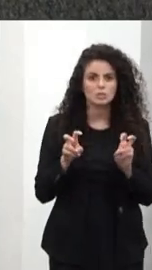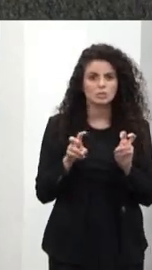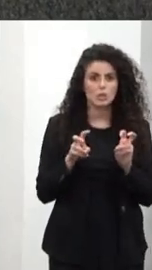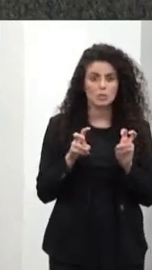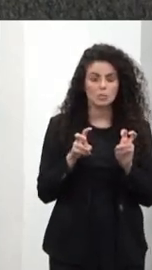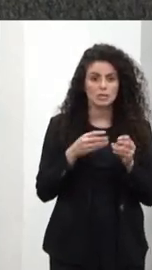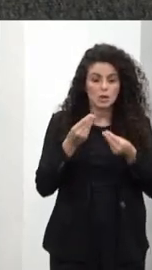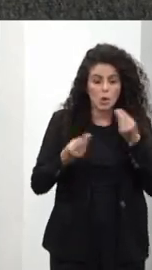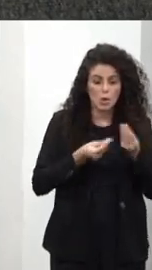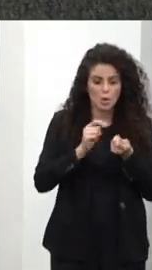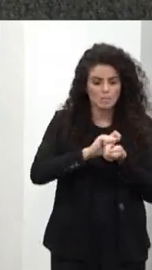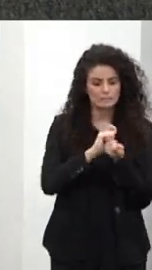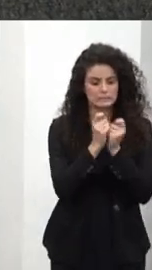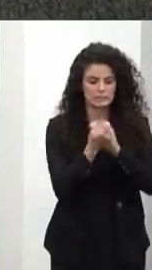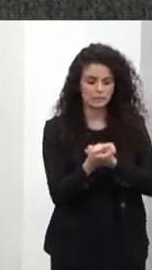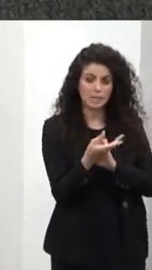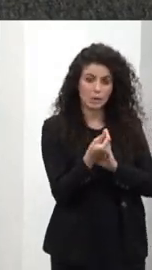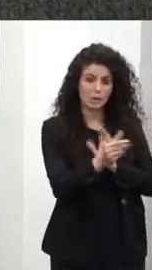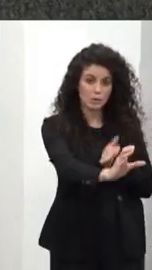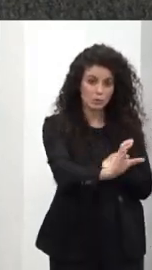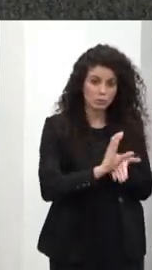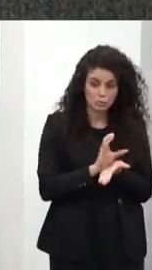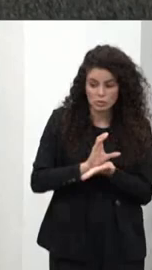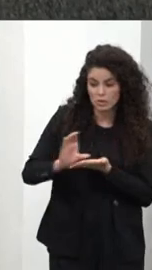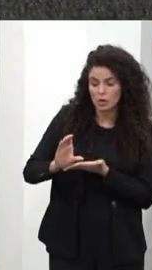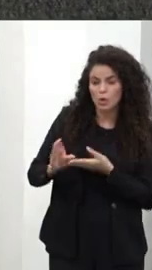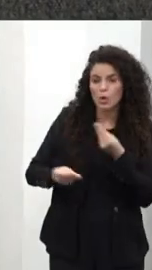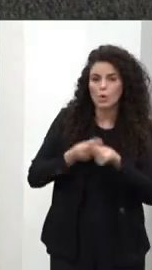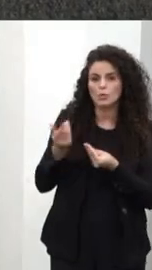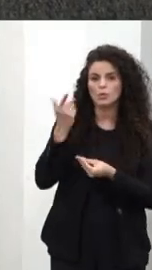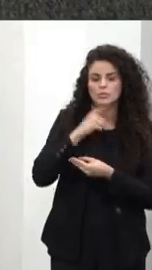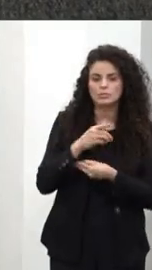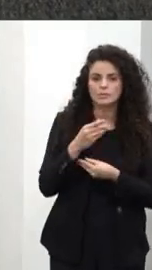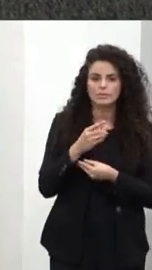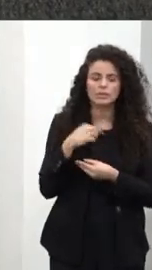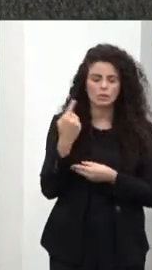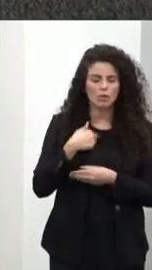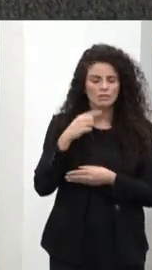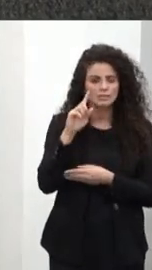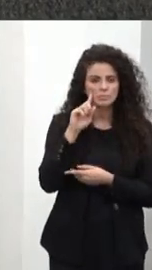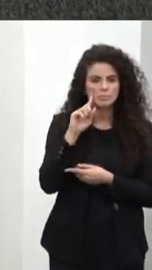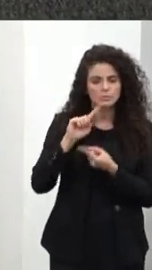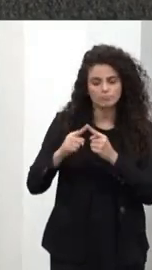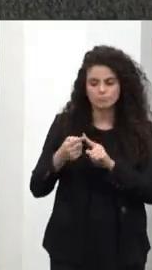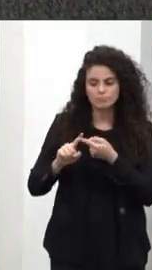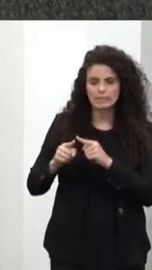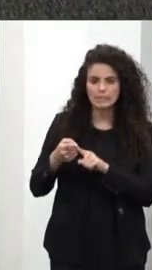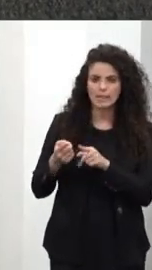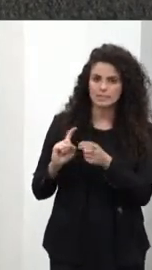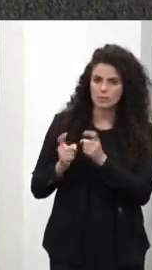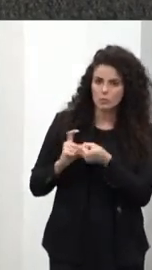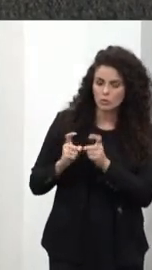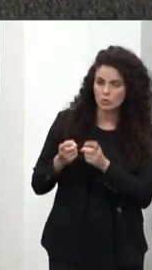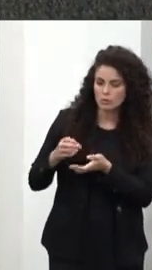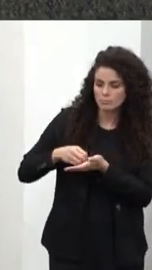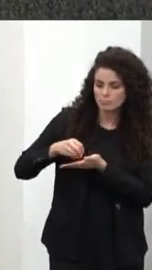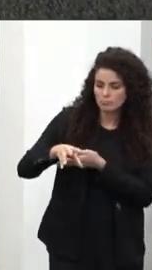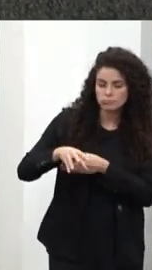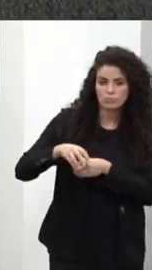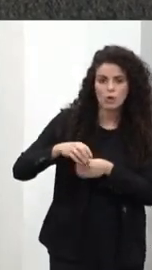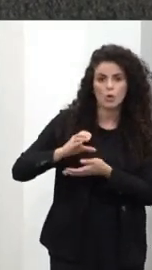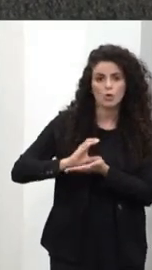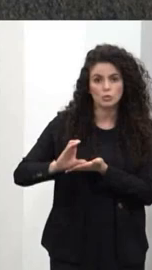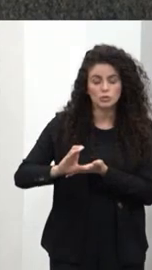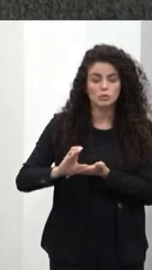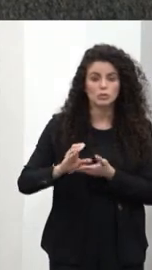devolvidos pelos municípios a primeira a gente vai resolver nas oitivas Como vai fazer e a segunda da devolução dos da reversão